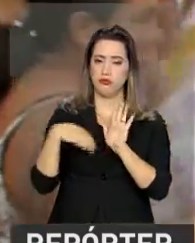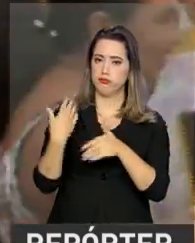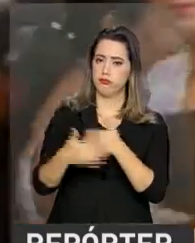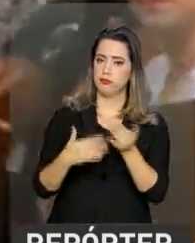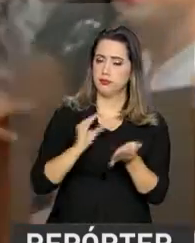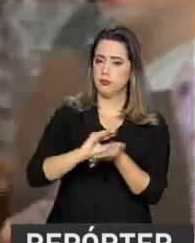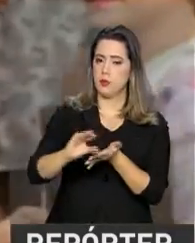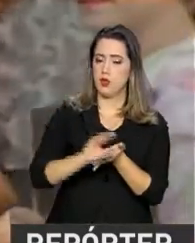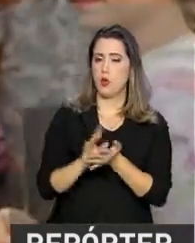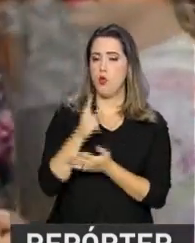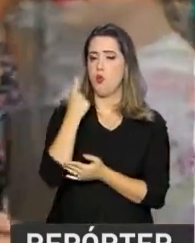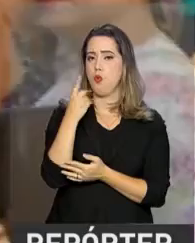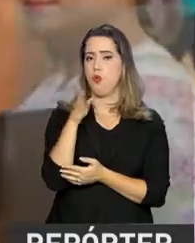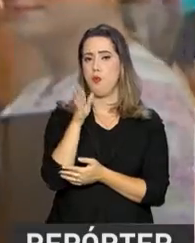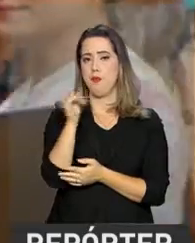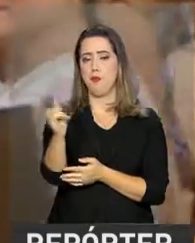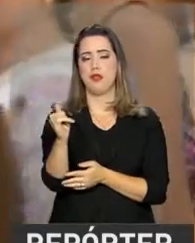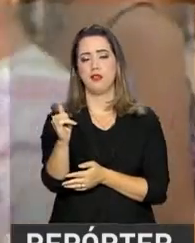ano